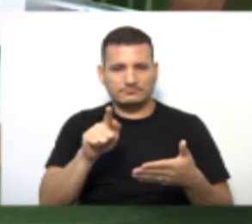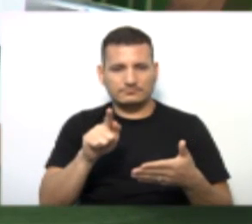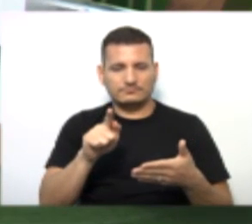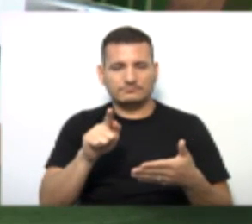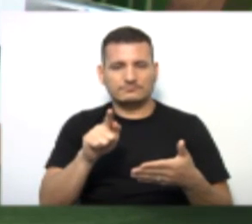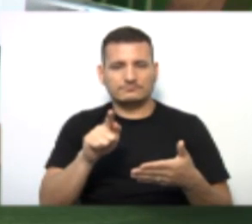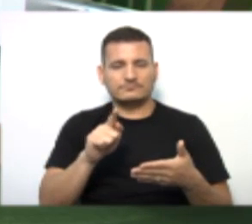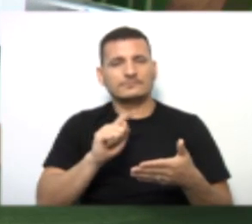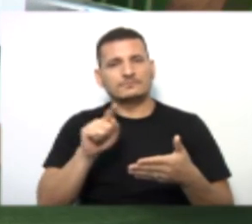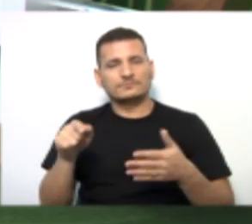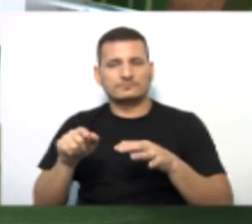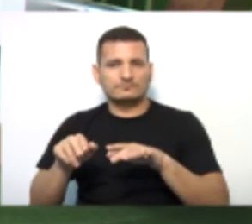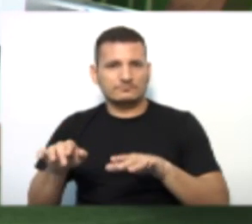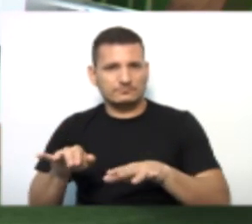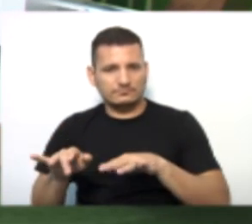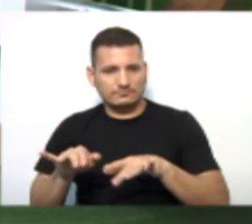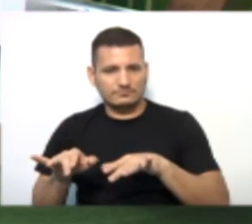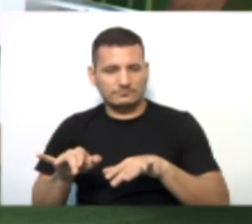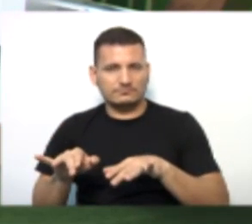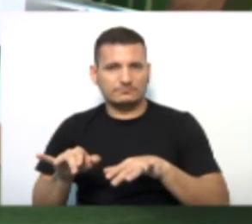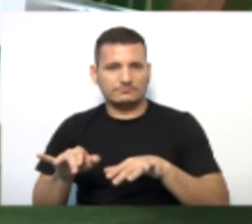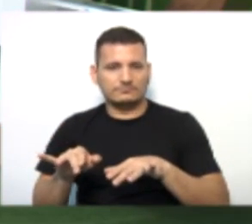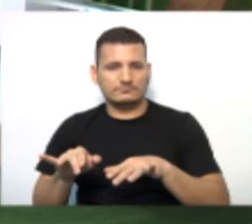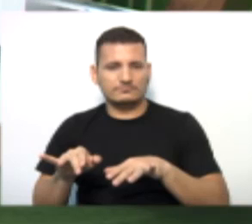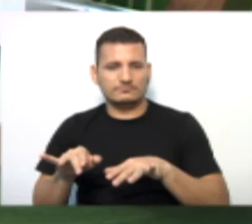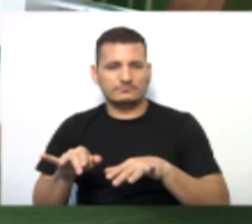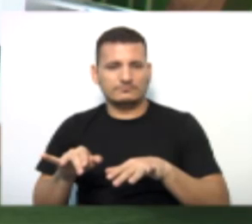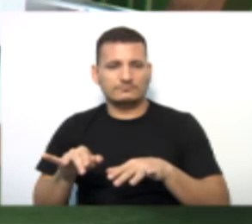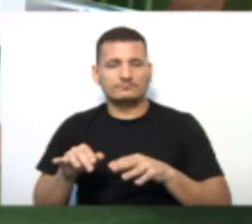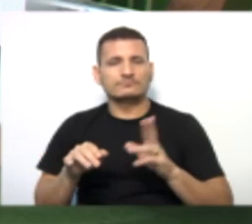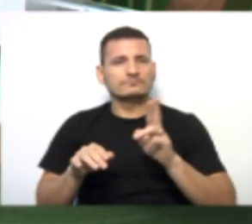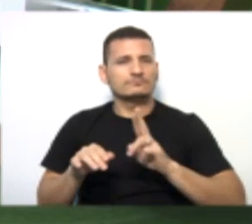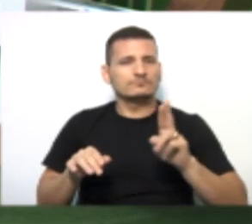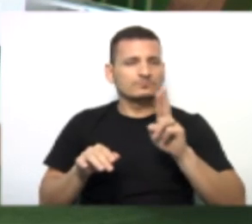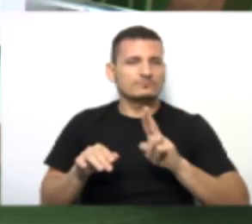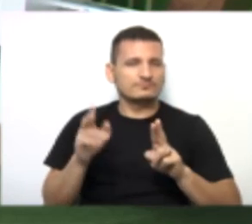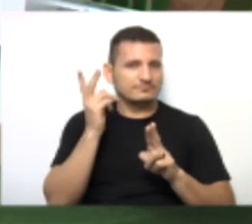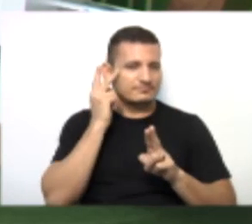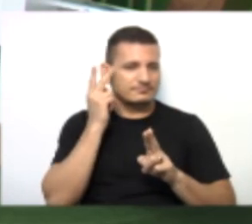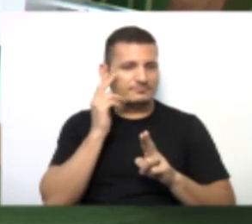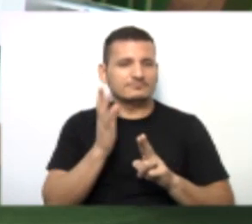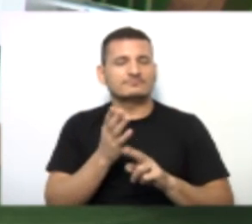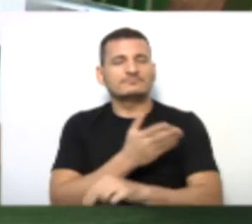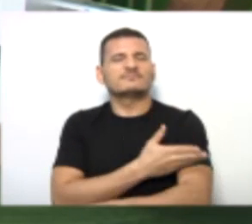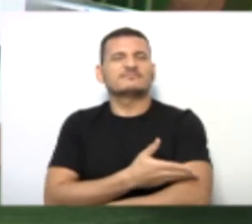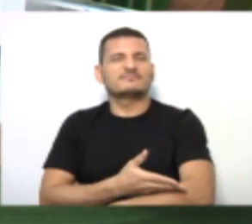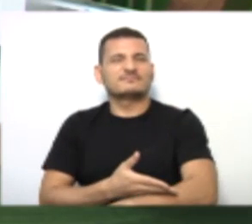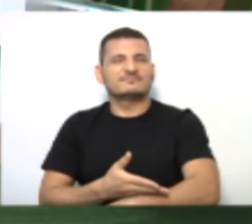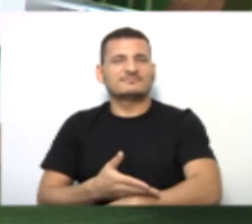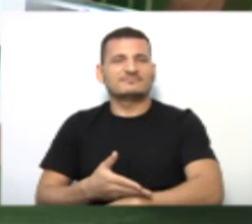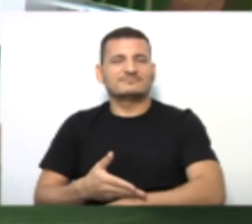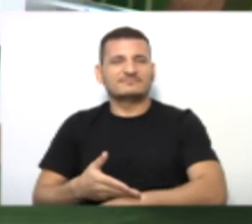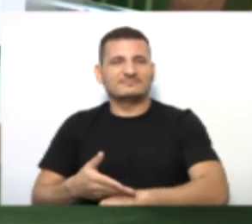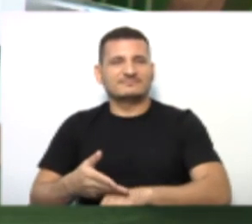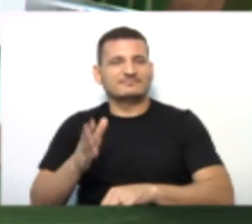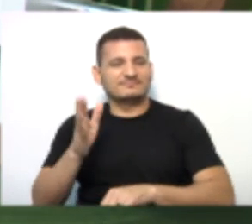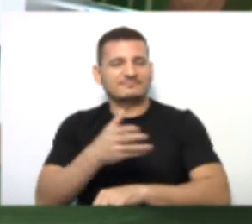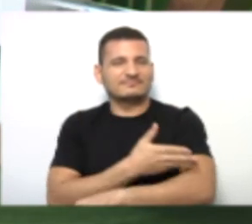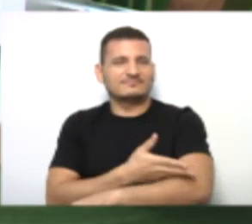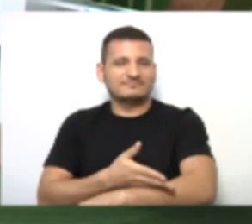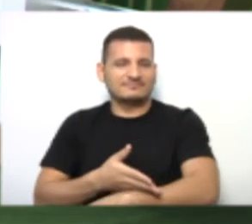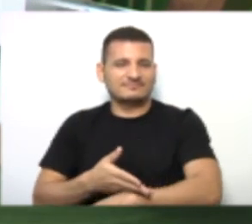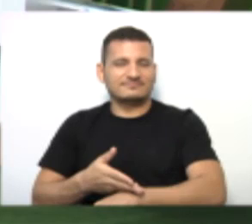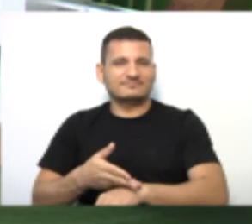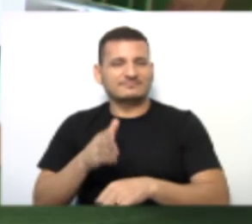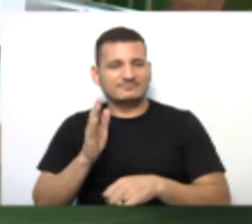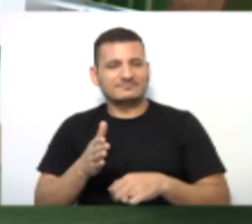disso. Aí depois ele vai para o computador e vai programar. Aí os usuários comuns já estão ficando um pouco mal acostumados, não é verdade, professor? Com toda essa